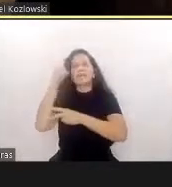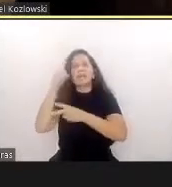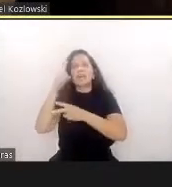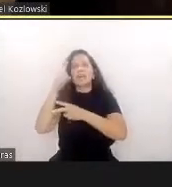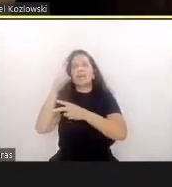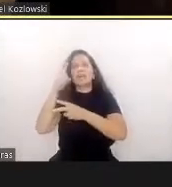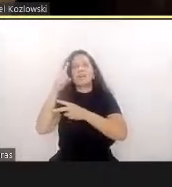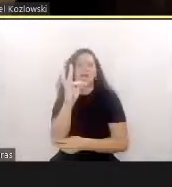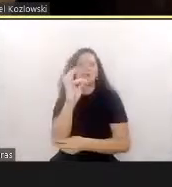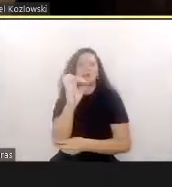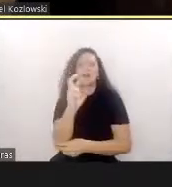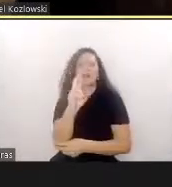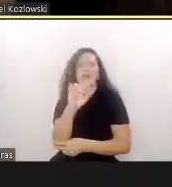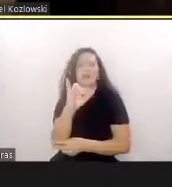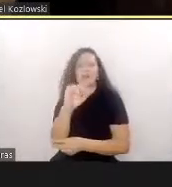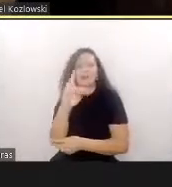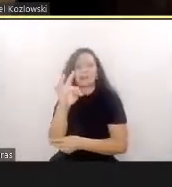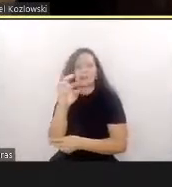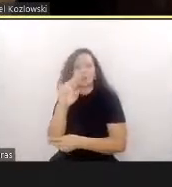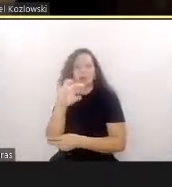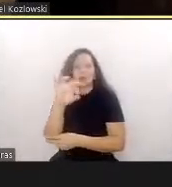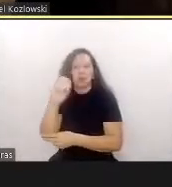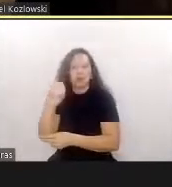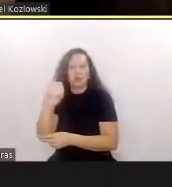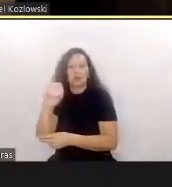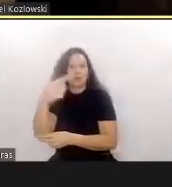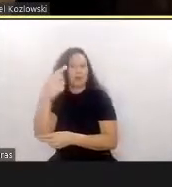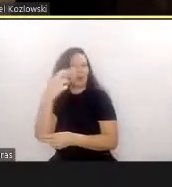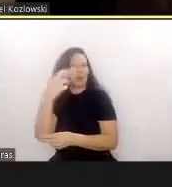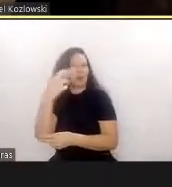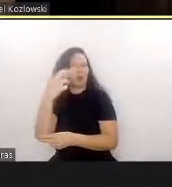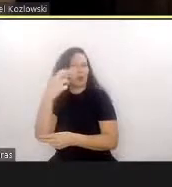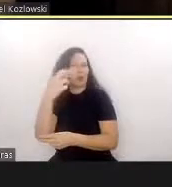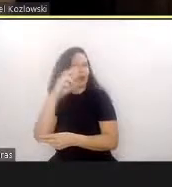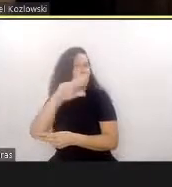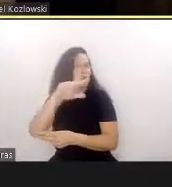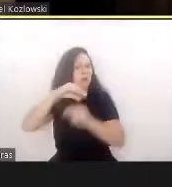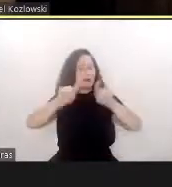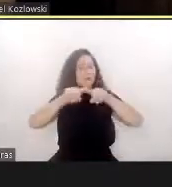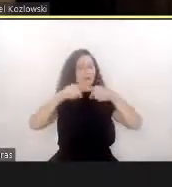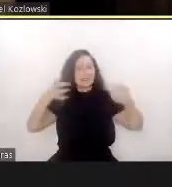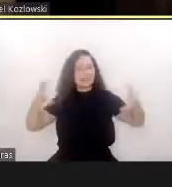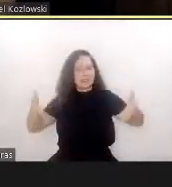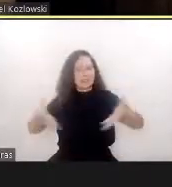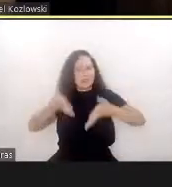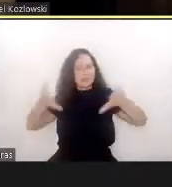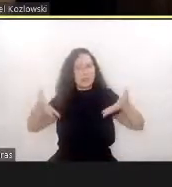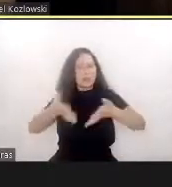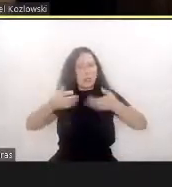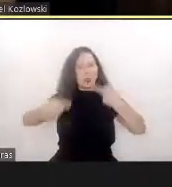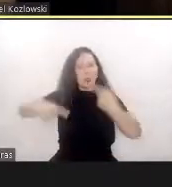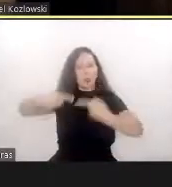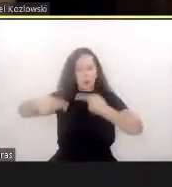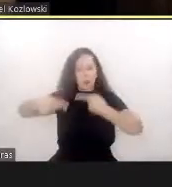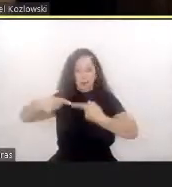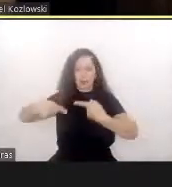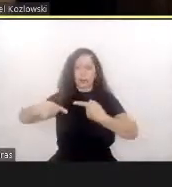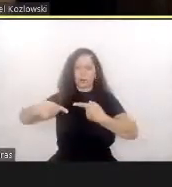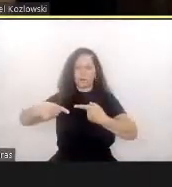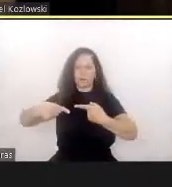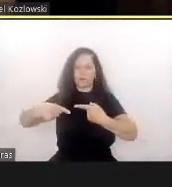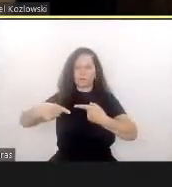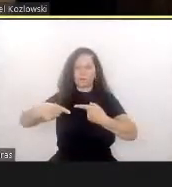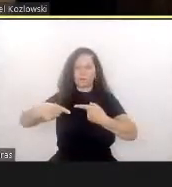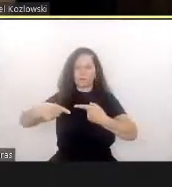tecnologia política, bastante influenciado pelo geógrafo Stuart Eldon. E como essa tecnologia é uma maneira de